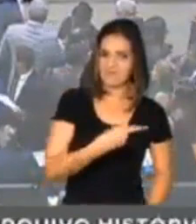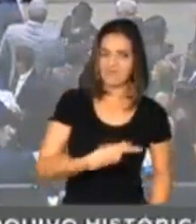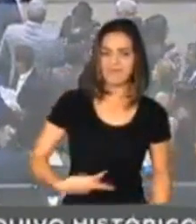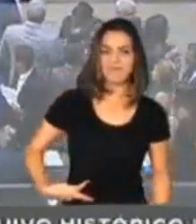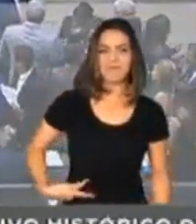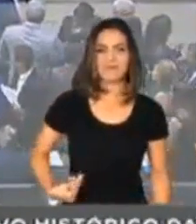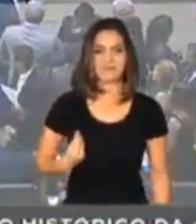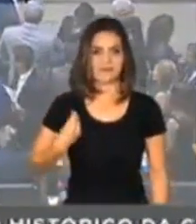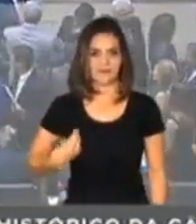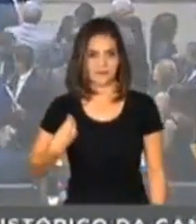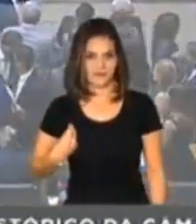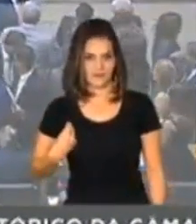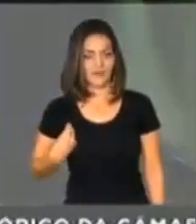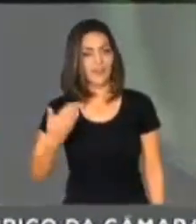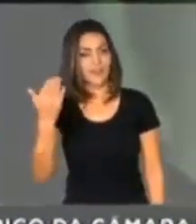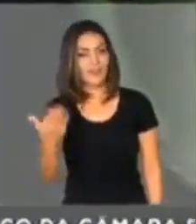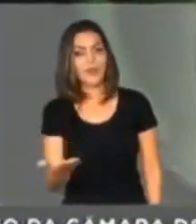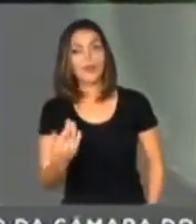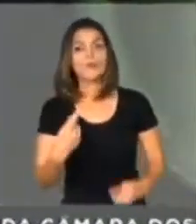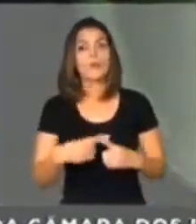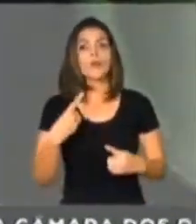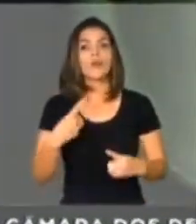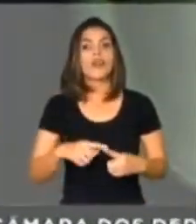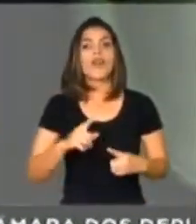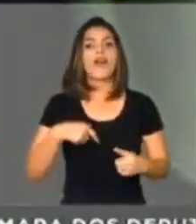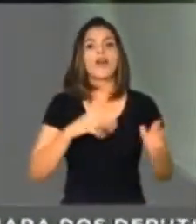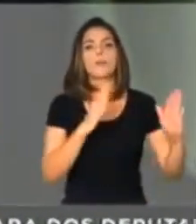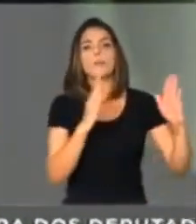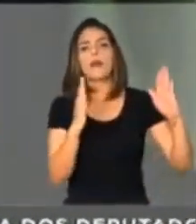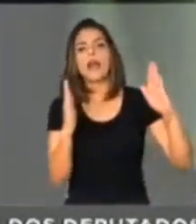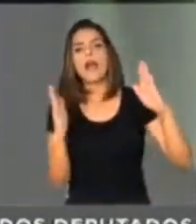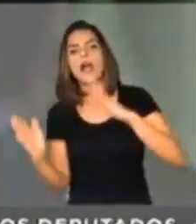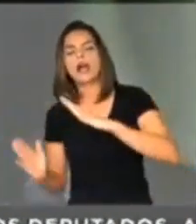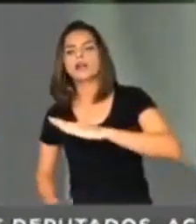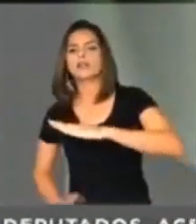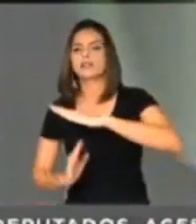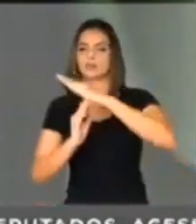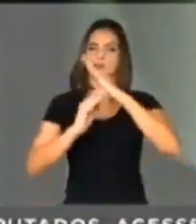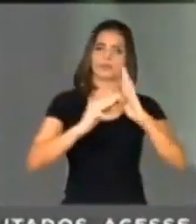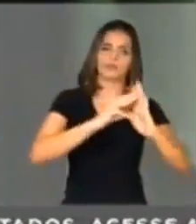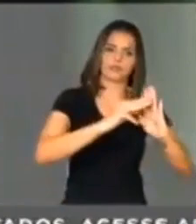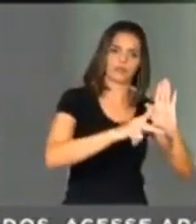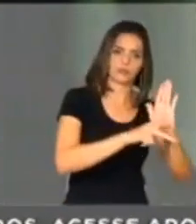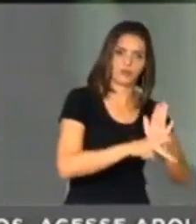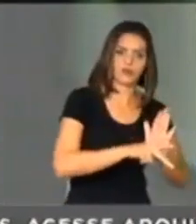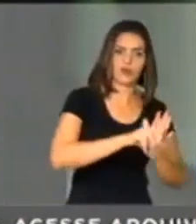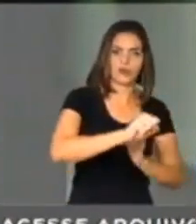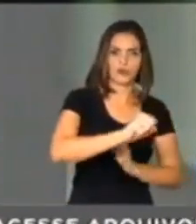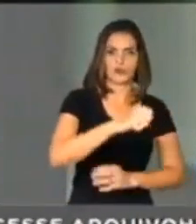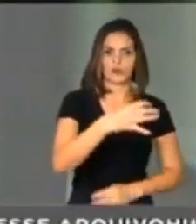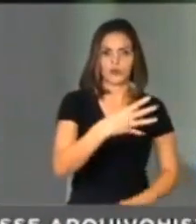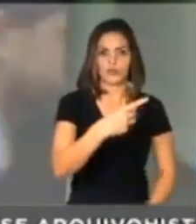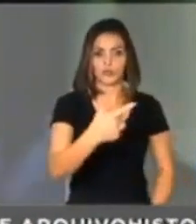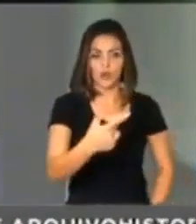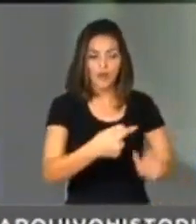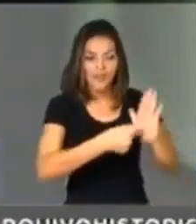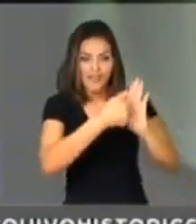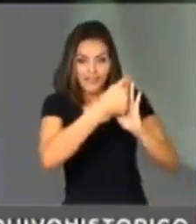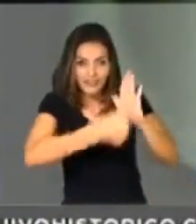ter deixado expirar o prazo da medida provisória 842, que falava